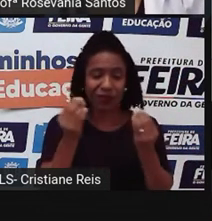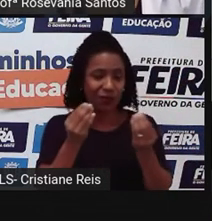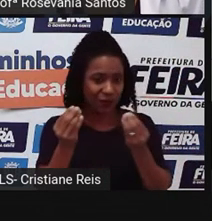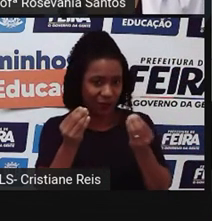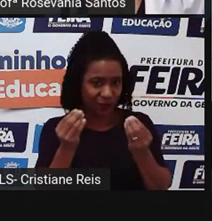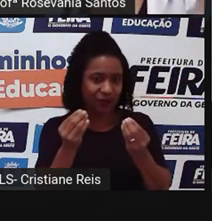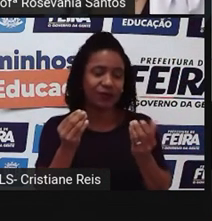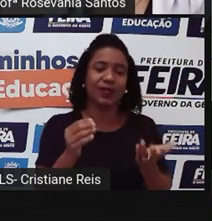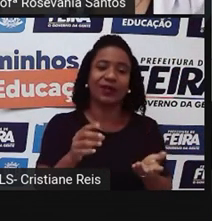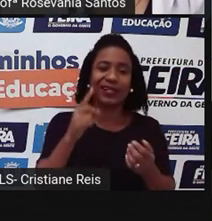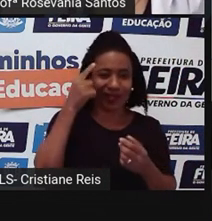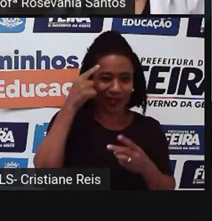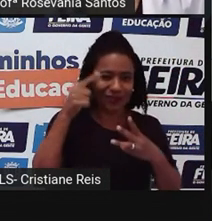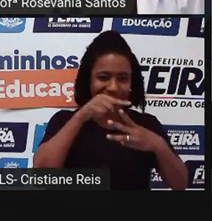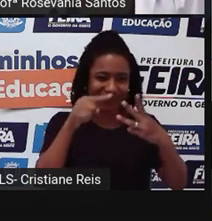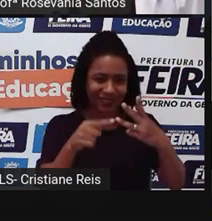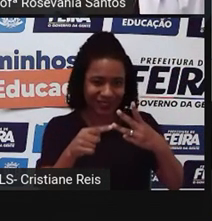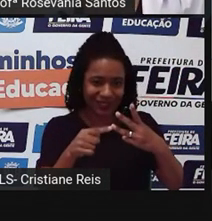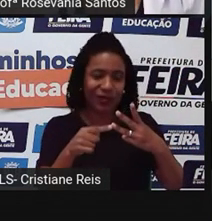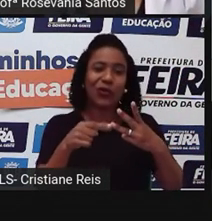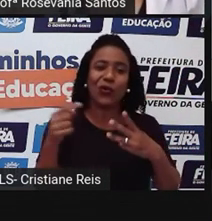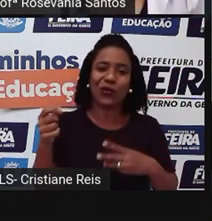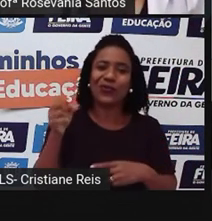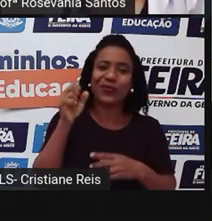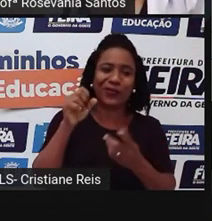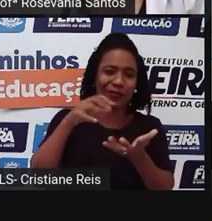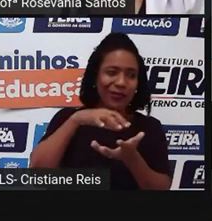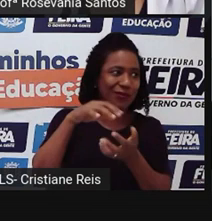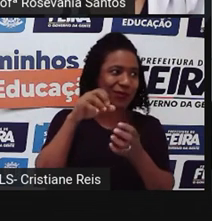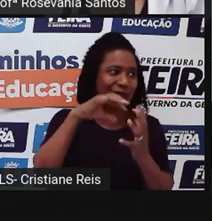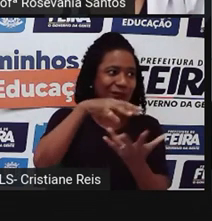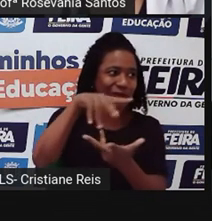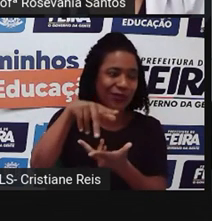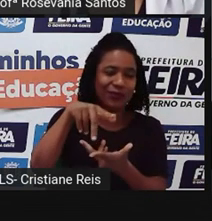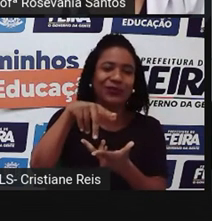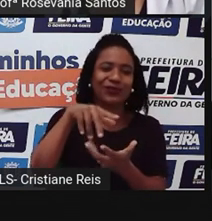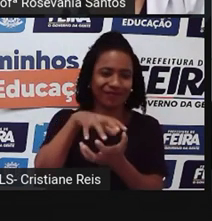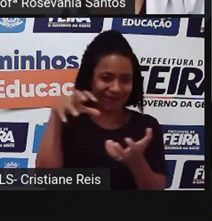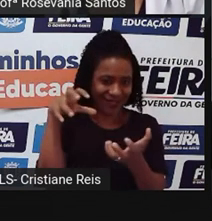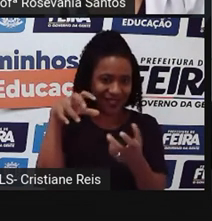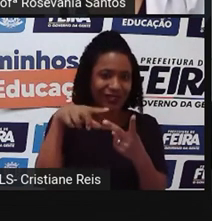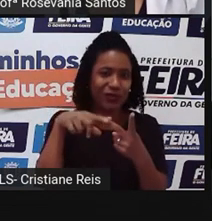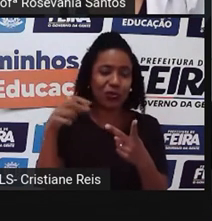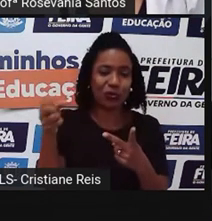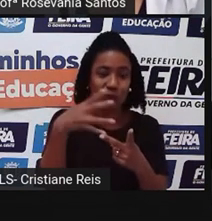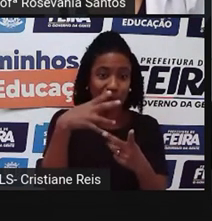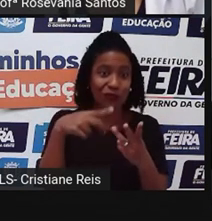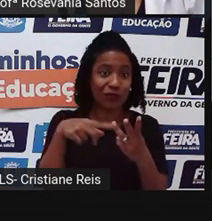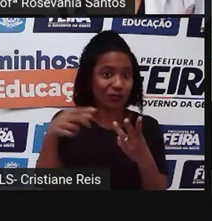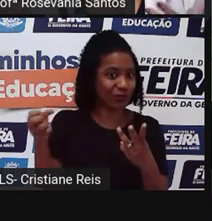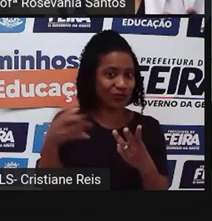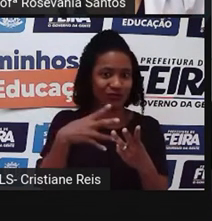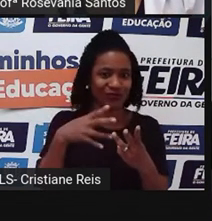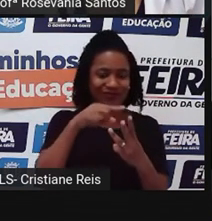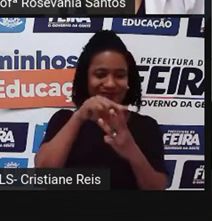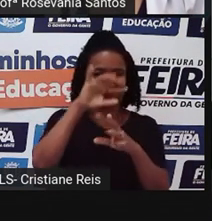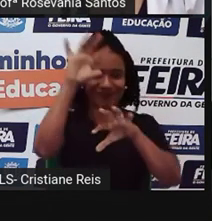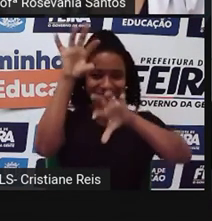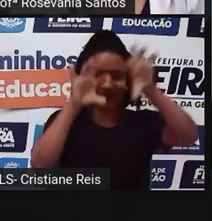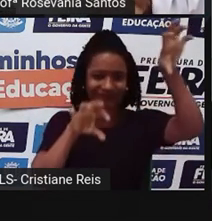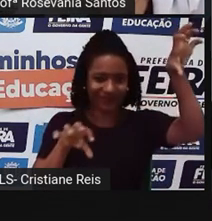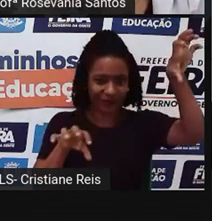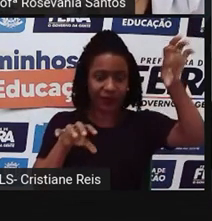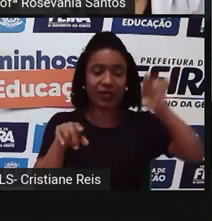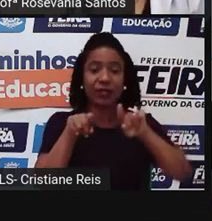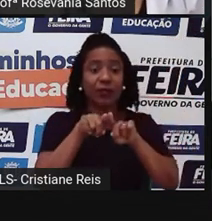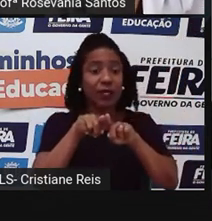o Velho Mundo, o Novo Mundo, o Novíssimo Mundo, como a Pro, né, já falou para vocês. E com relação à parte econômica, você